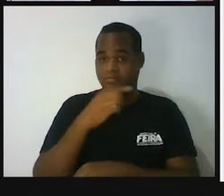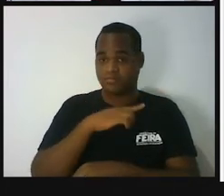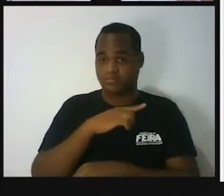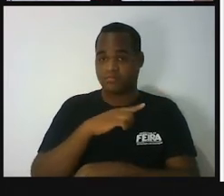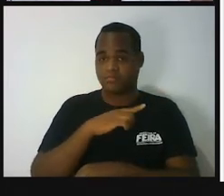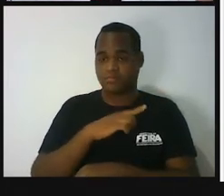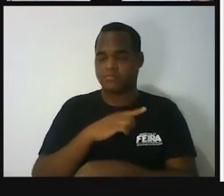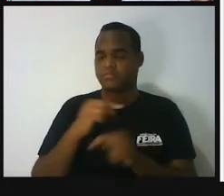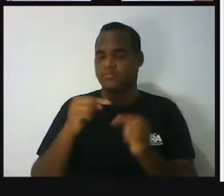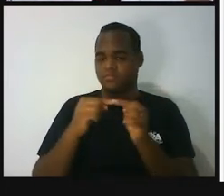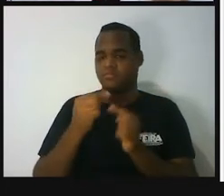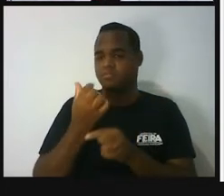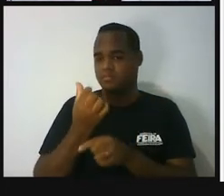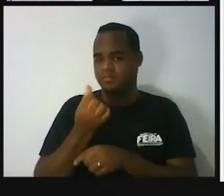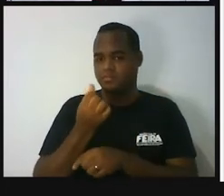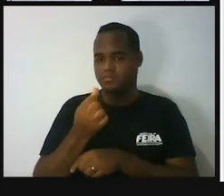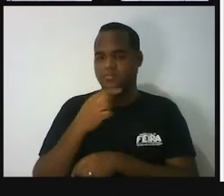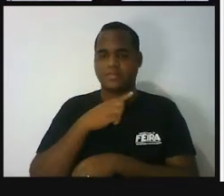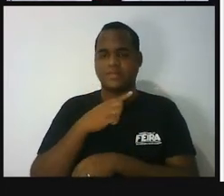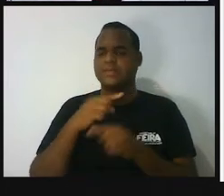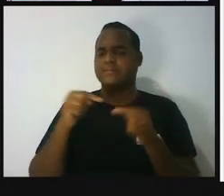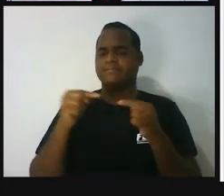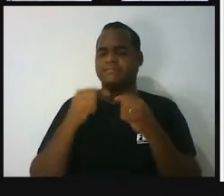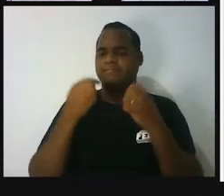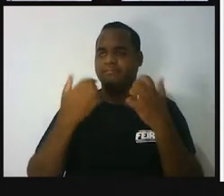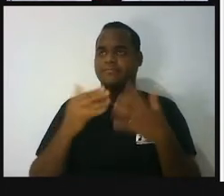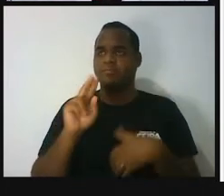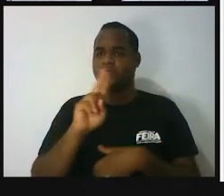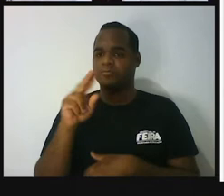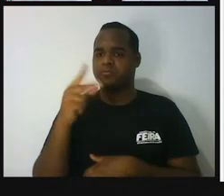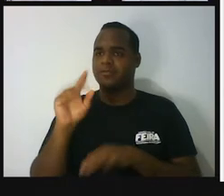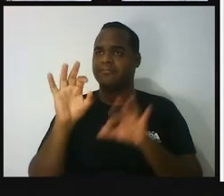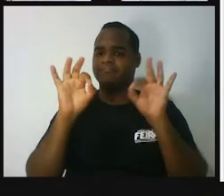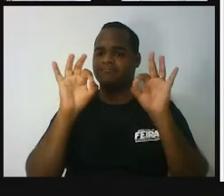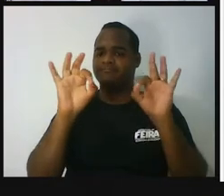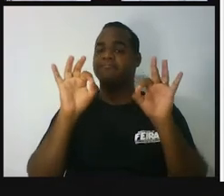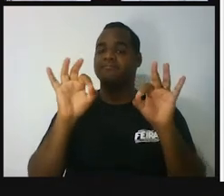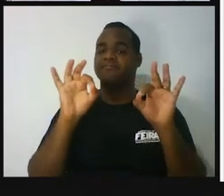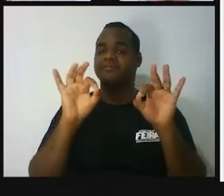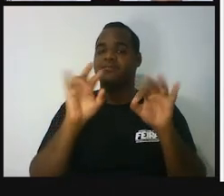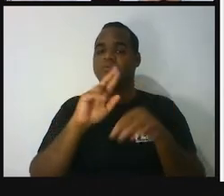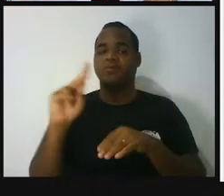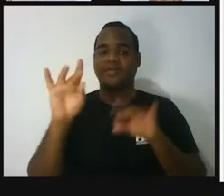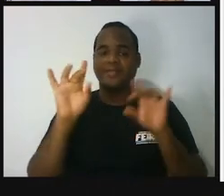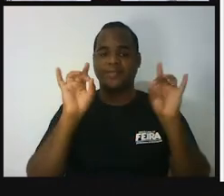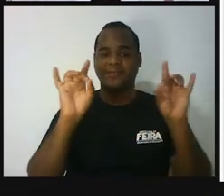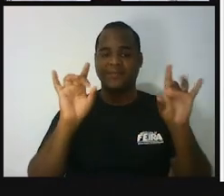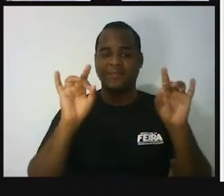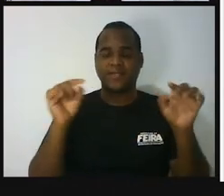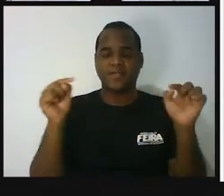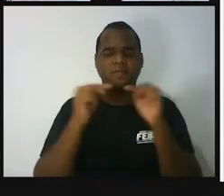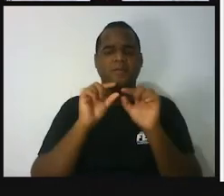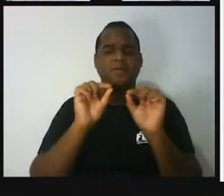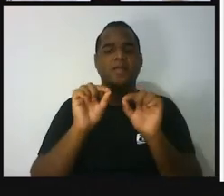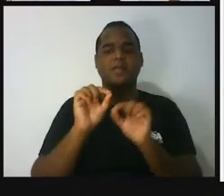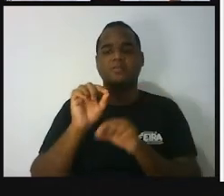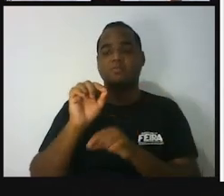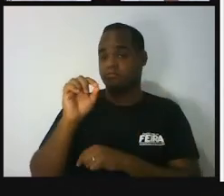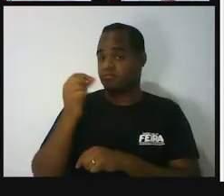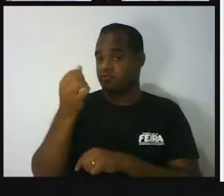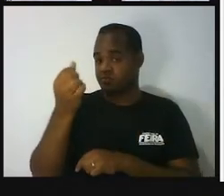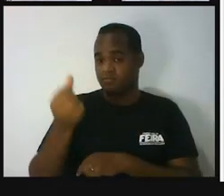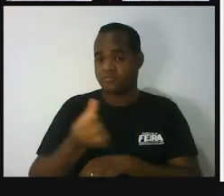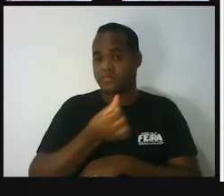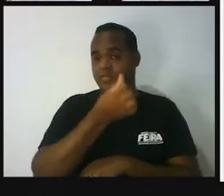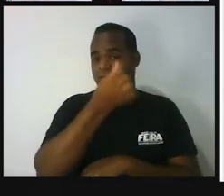lados. Seis lados. Ele recebe um nome especial, tá? Por ter seis lados,